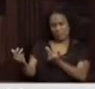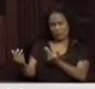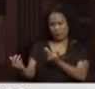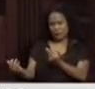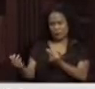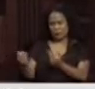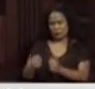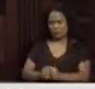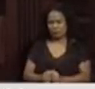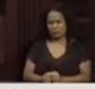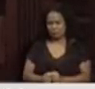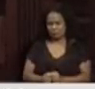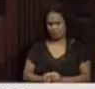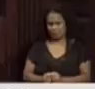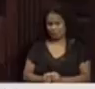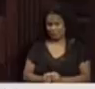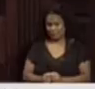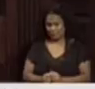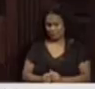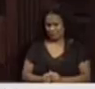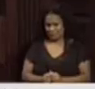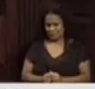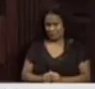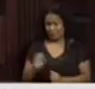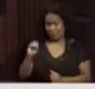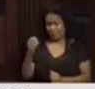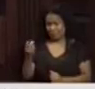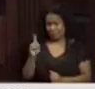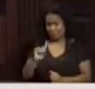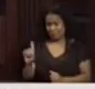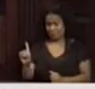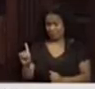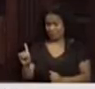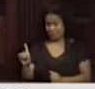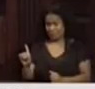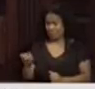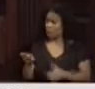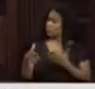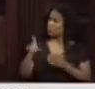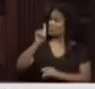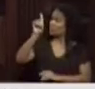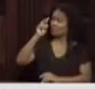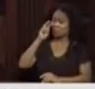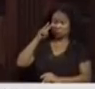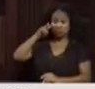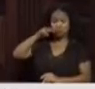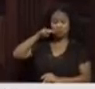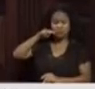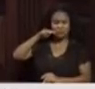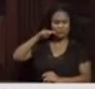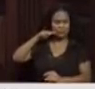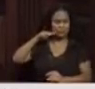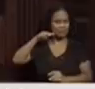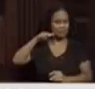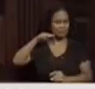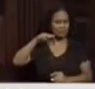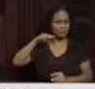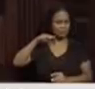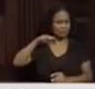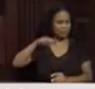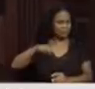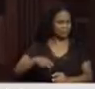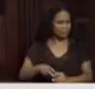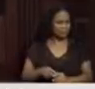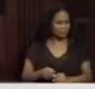para a casa dele. Ou não? Será que está lá em cima assistindo? Bom,